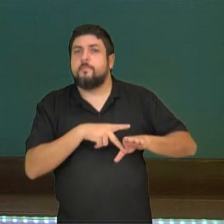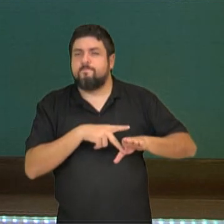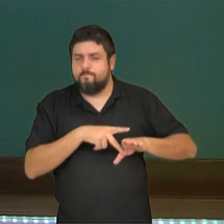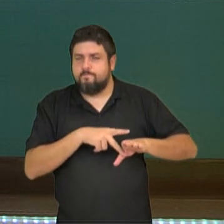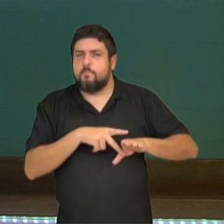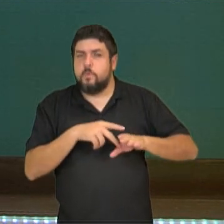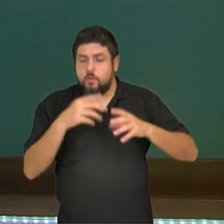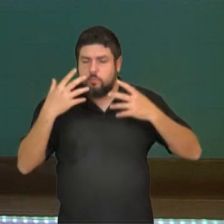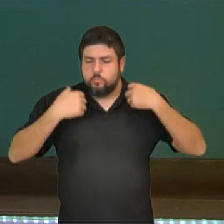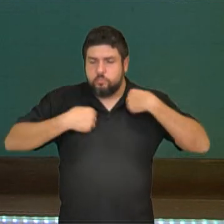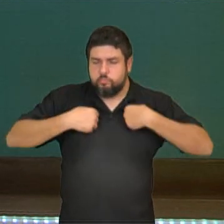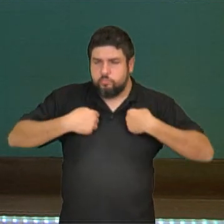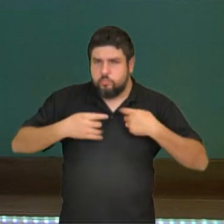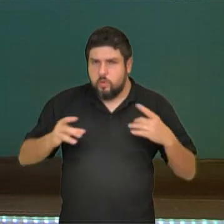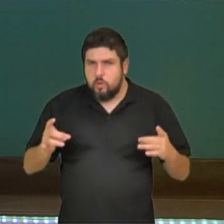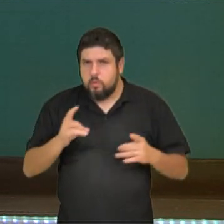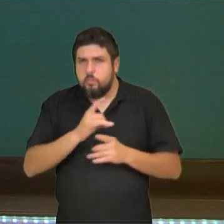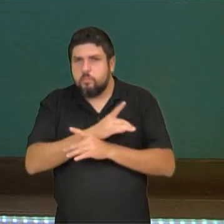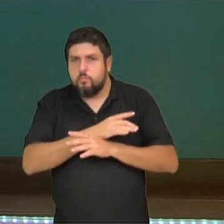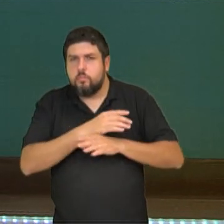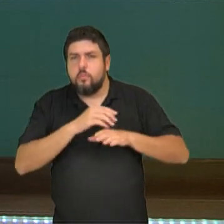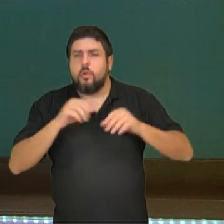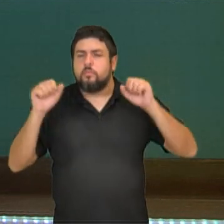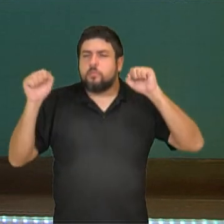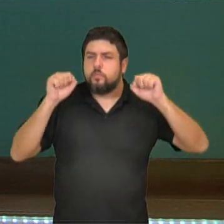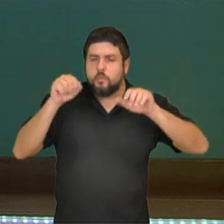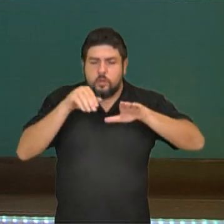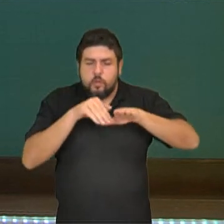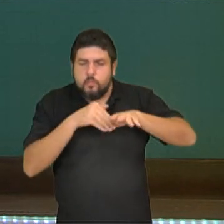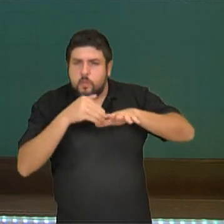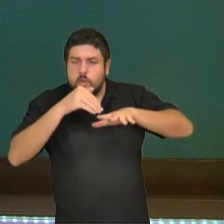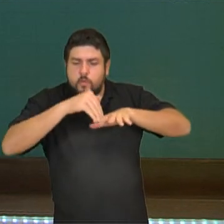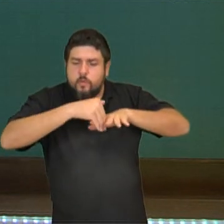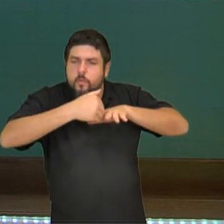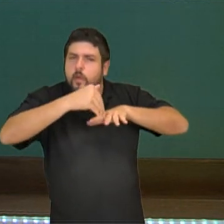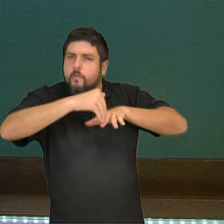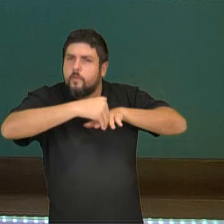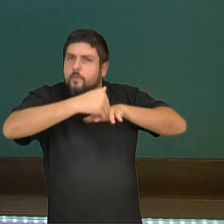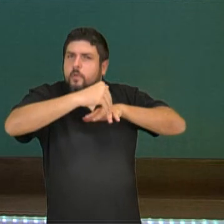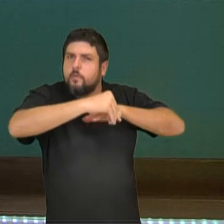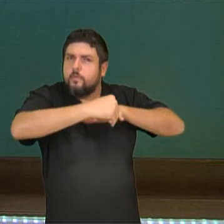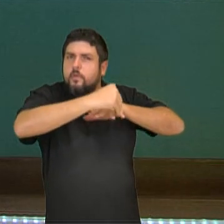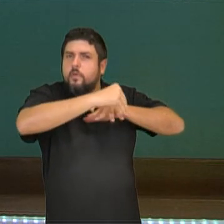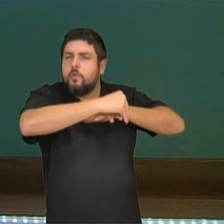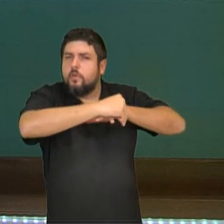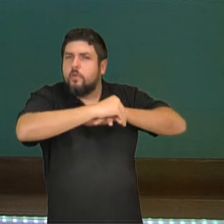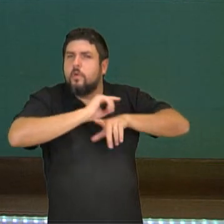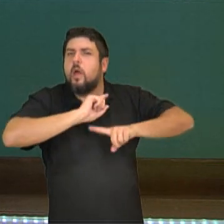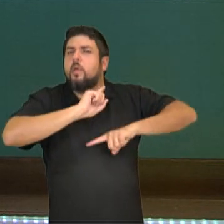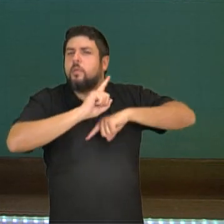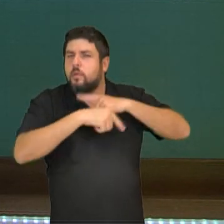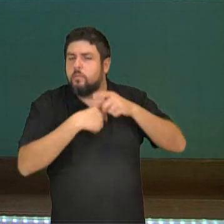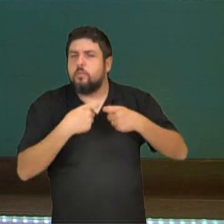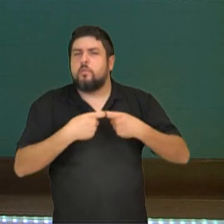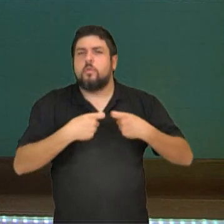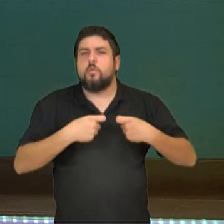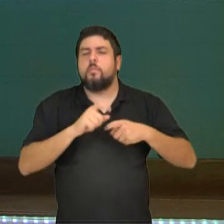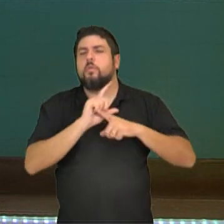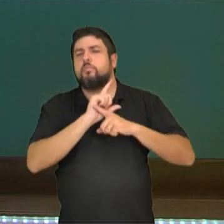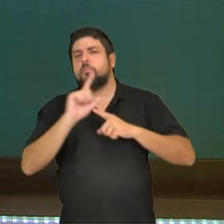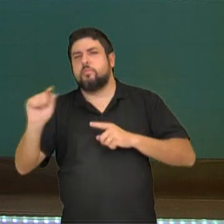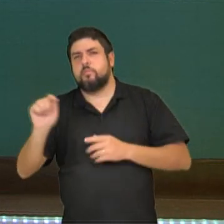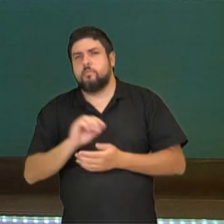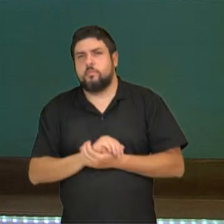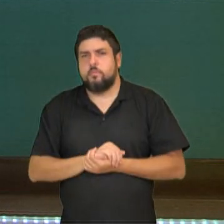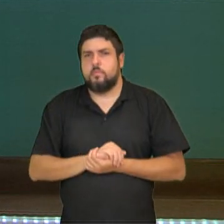enxugou direitinho no vão dos dedos, colocou a meia, colocou um tênis e sai. Pode ficar um bom tempo com o vão